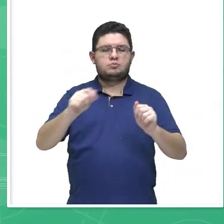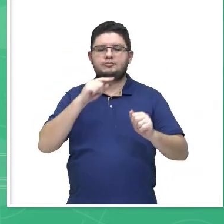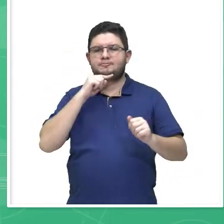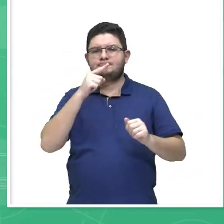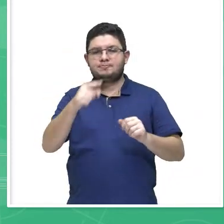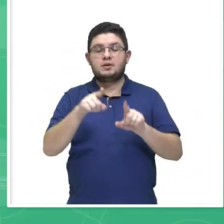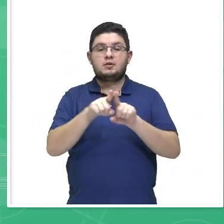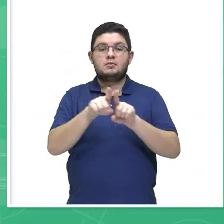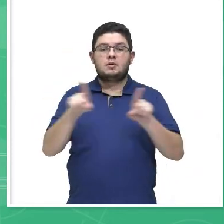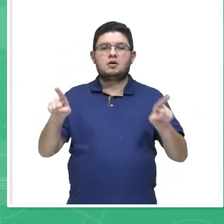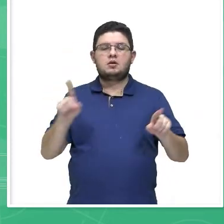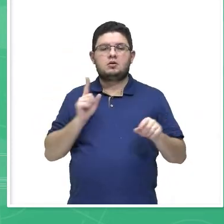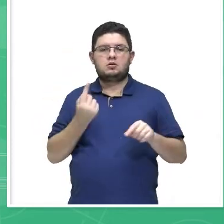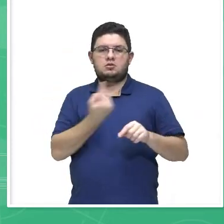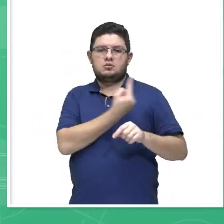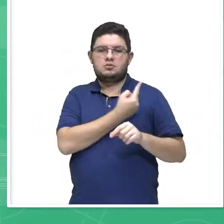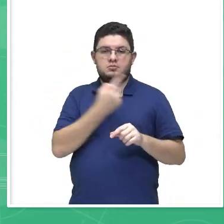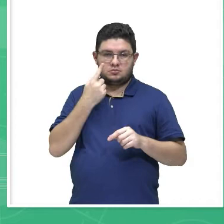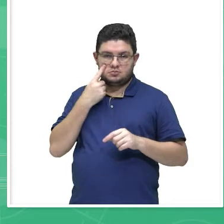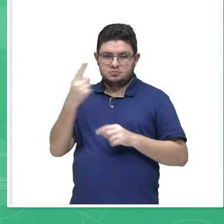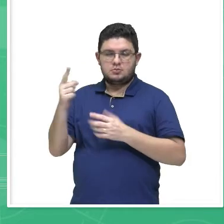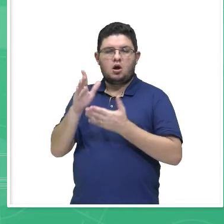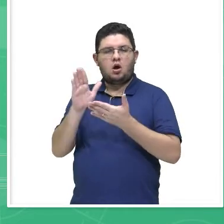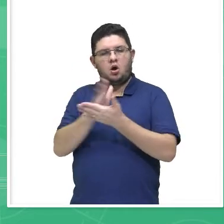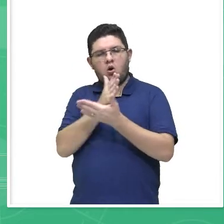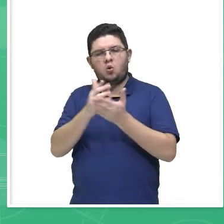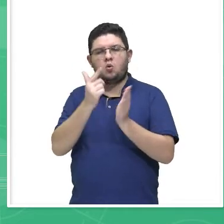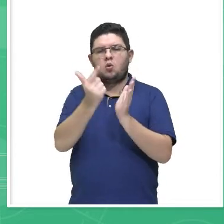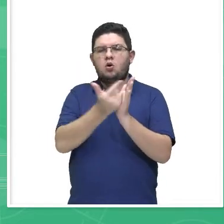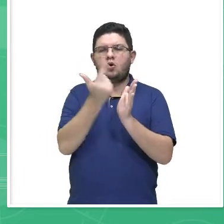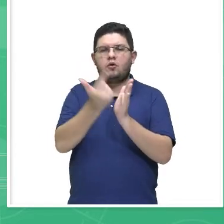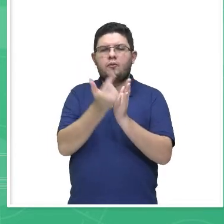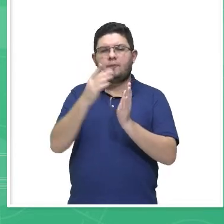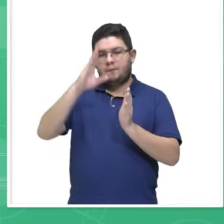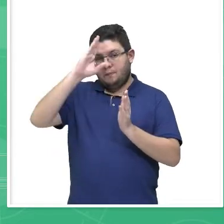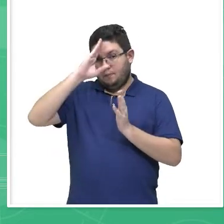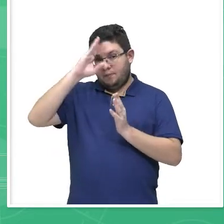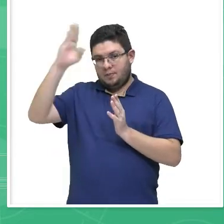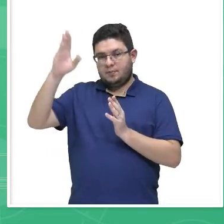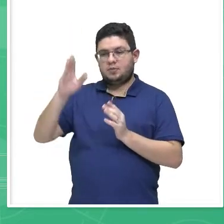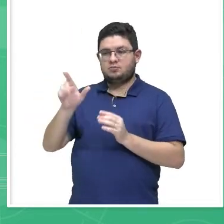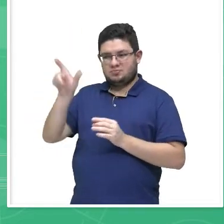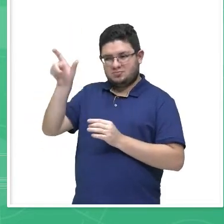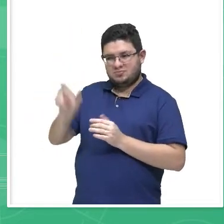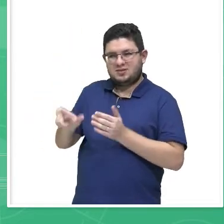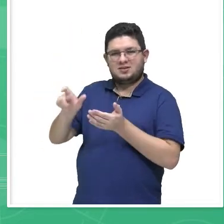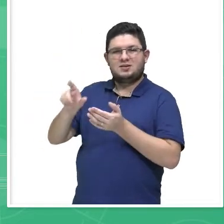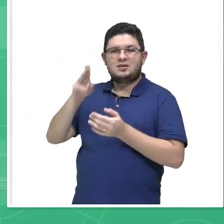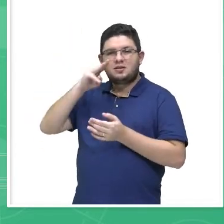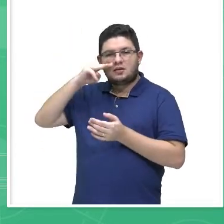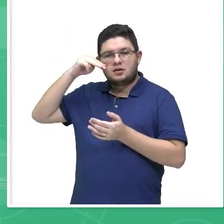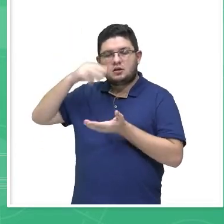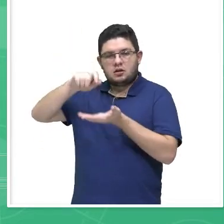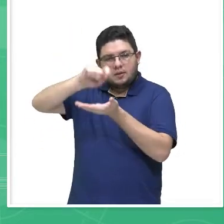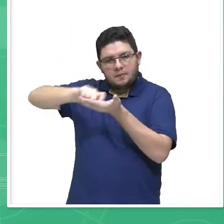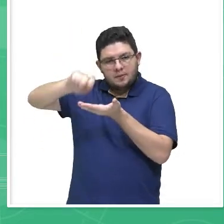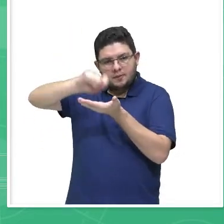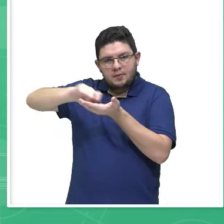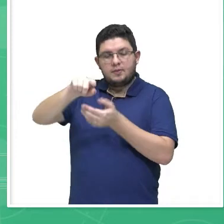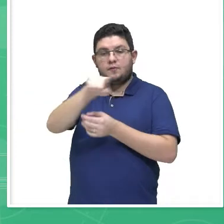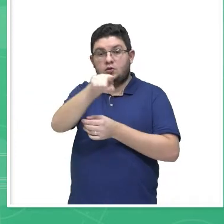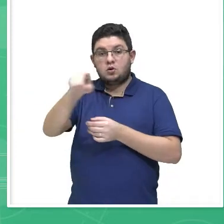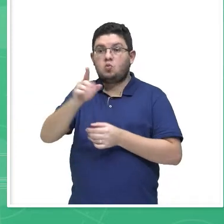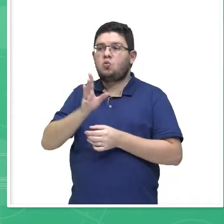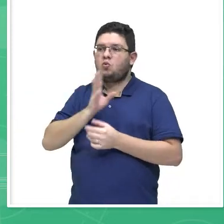para vocês algumas das principais obras marxistas para que vocês conheçam e entendam um pouquinho